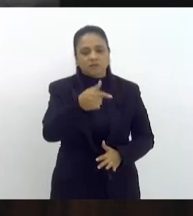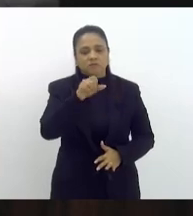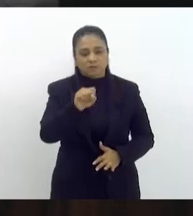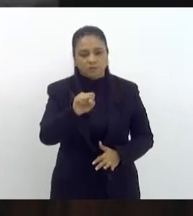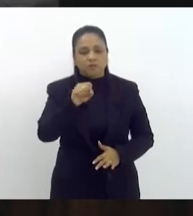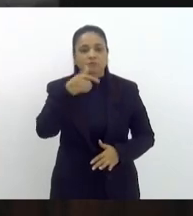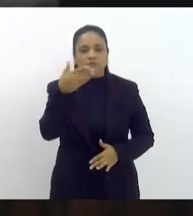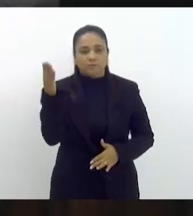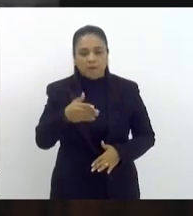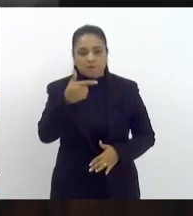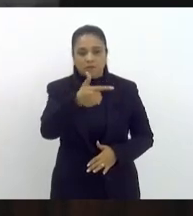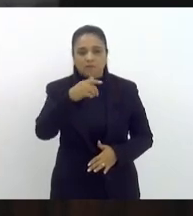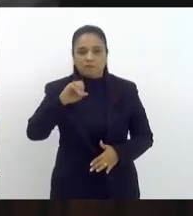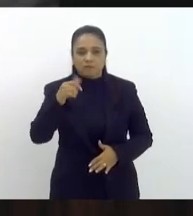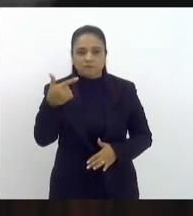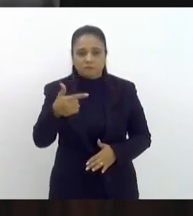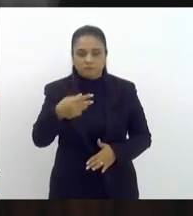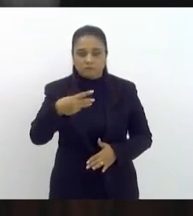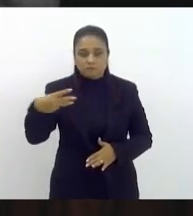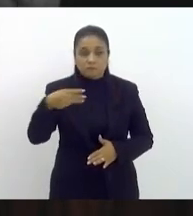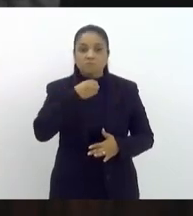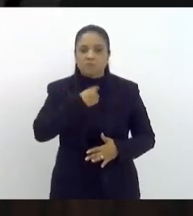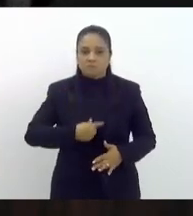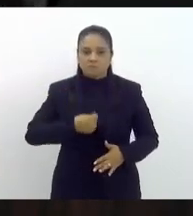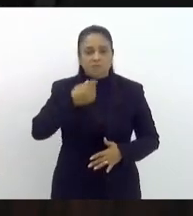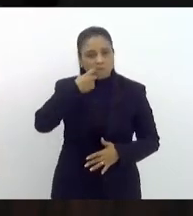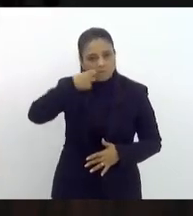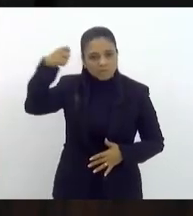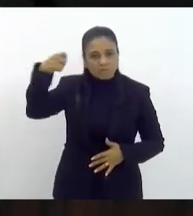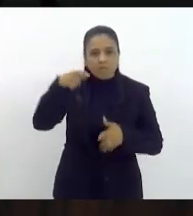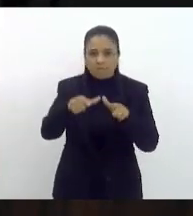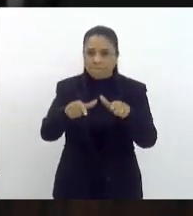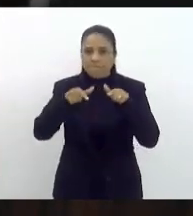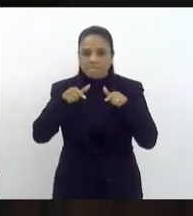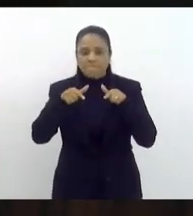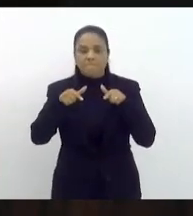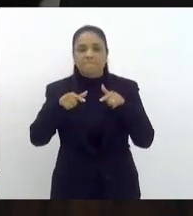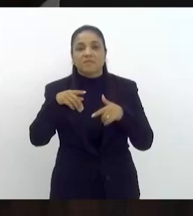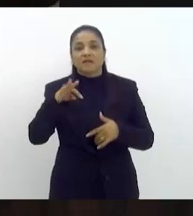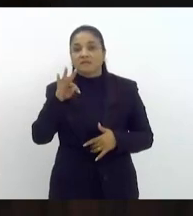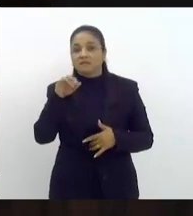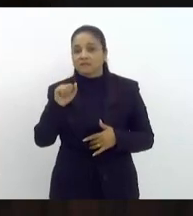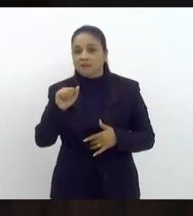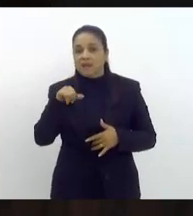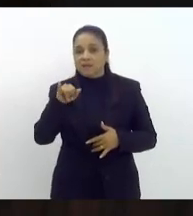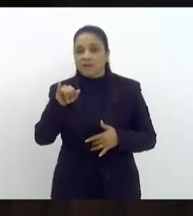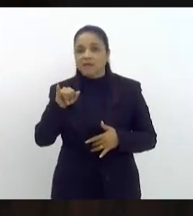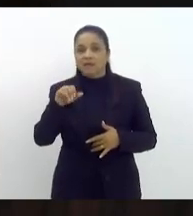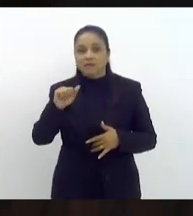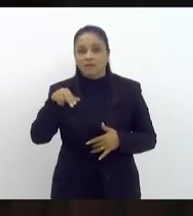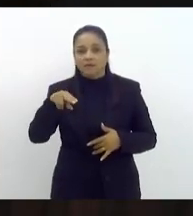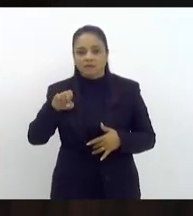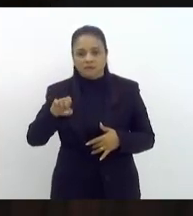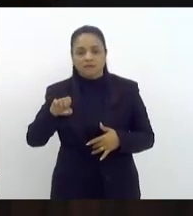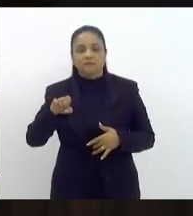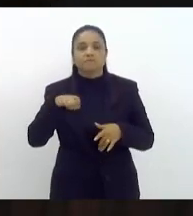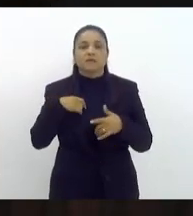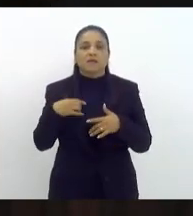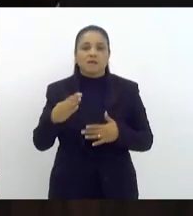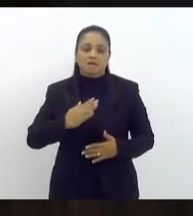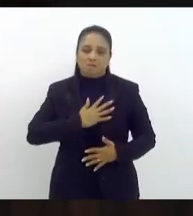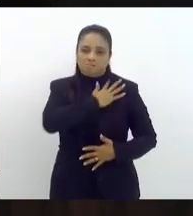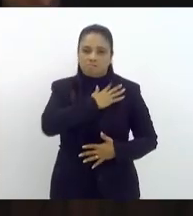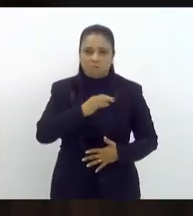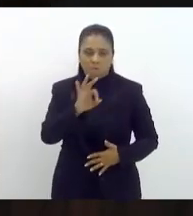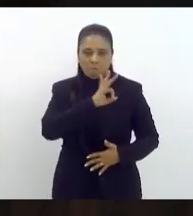Dionísio Lins que concede medalha Tiradentes respectiva de plano ilustríssima senhora Taiane da Silva Bezerra capitão da